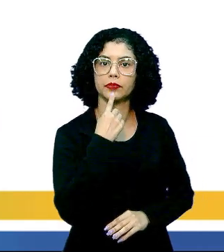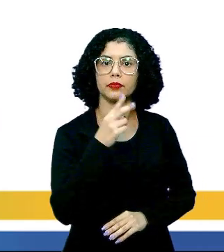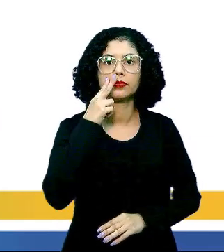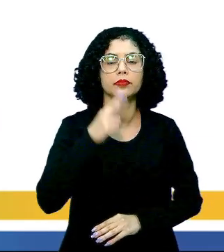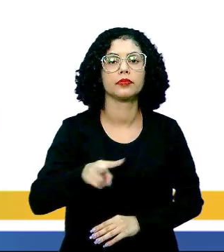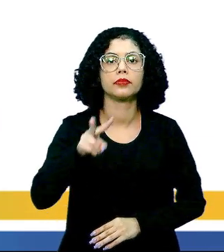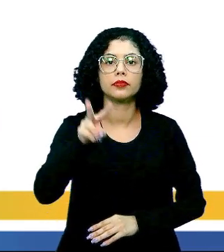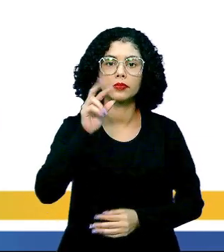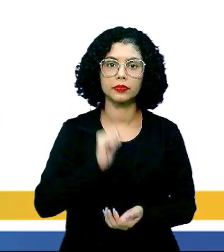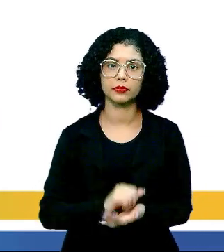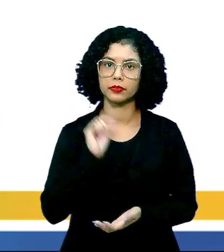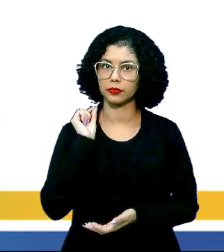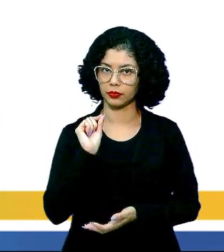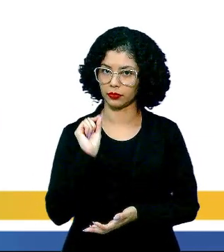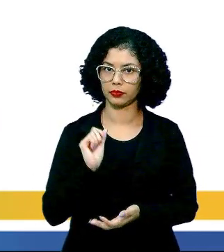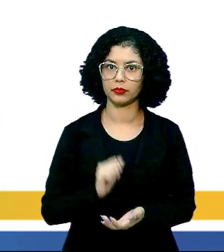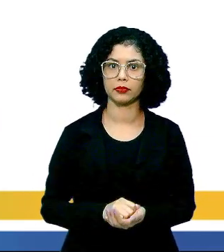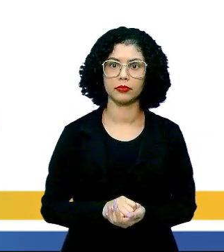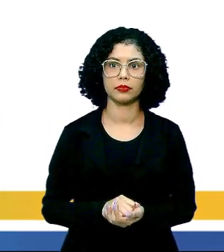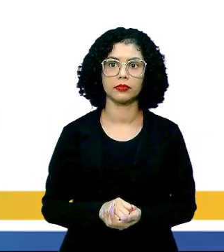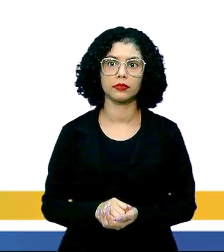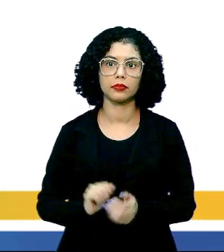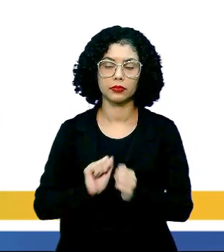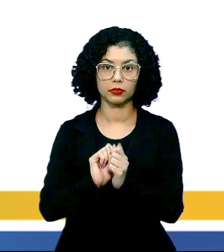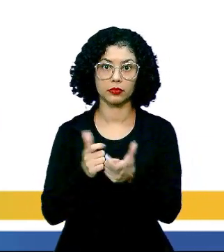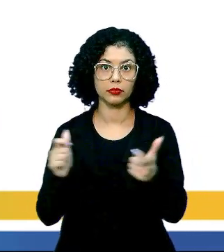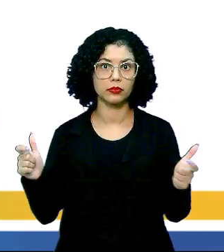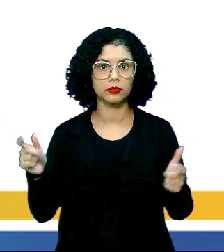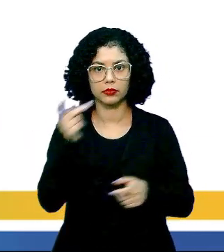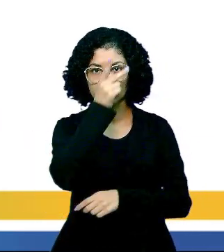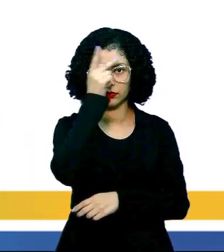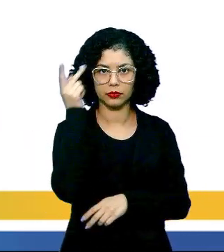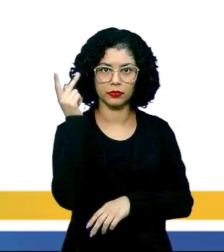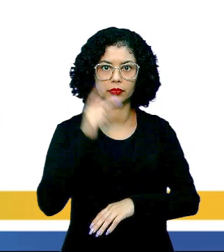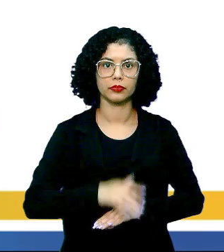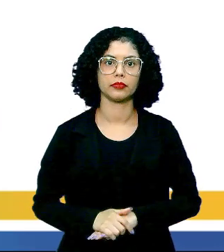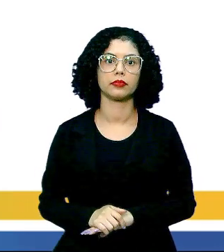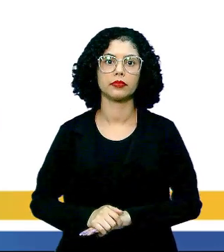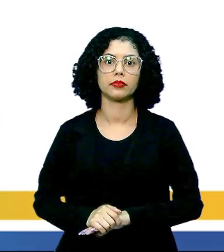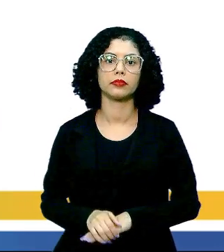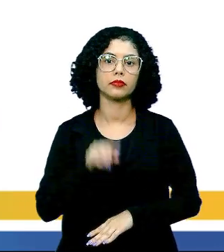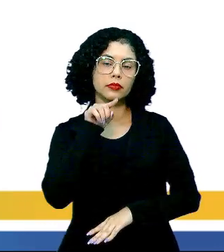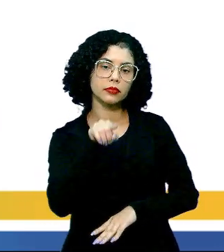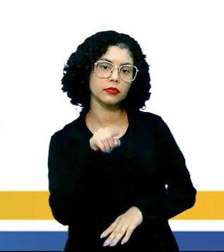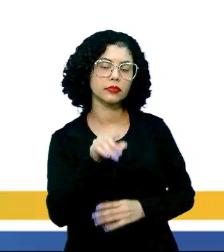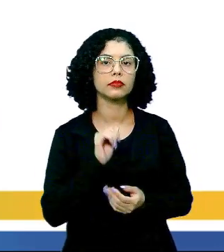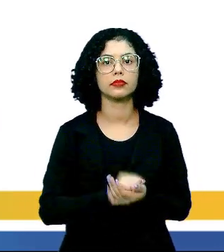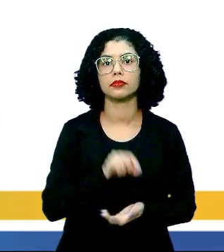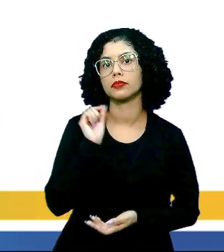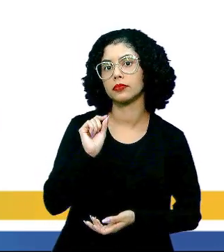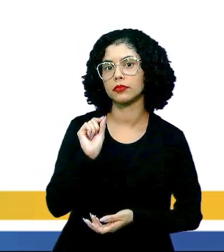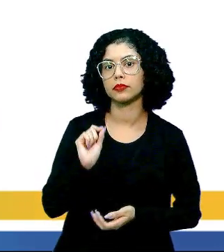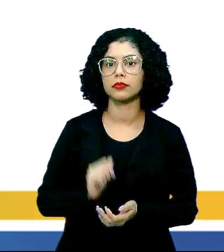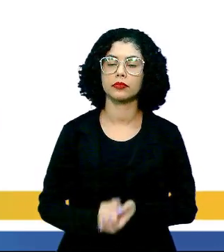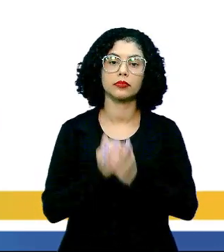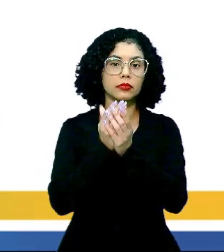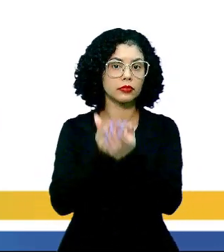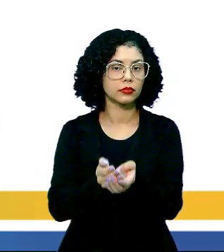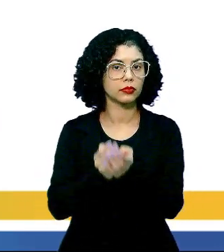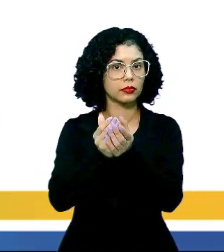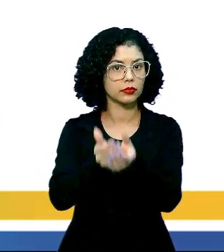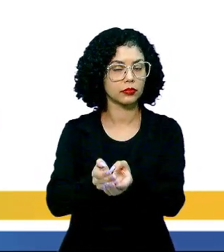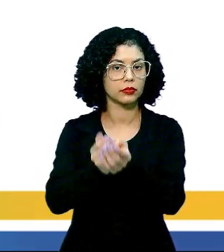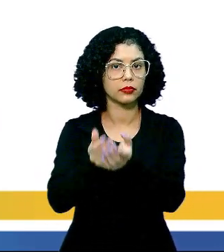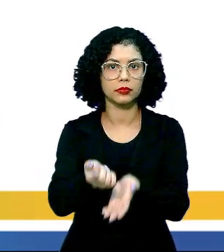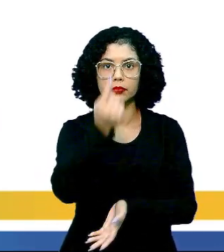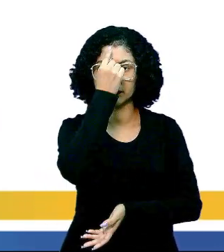estão visualizando, uma aglomeração de pessoas. E isso é uma embarcação, é um